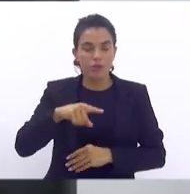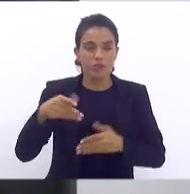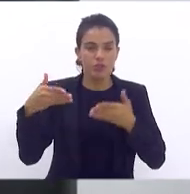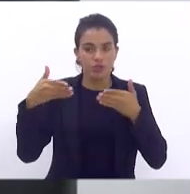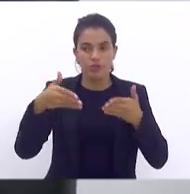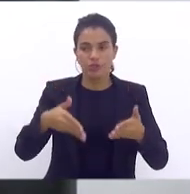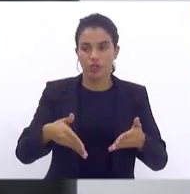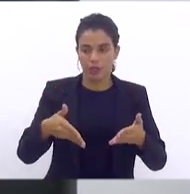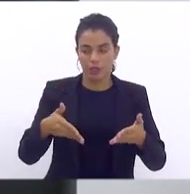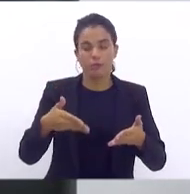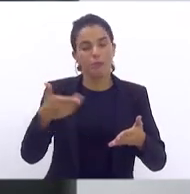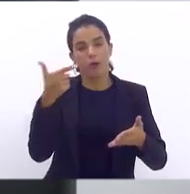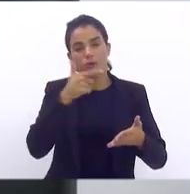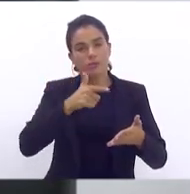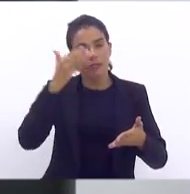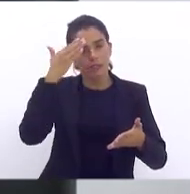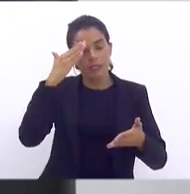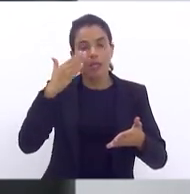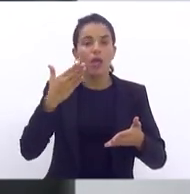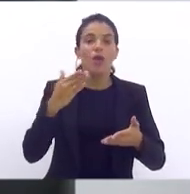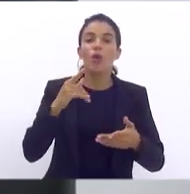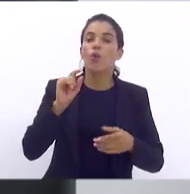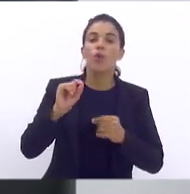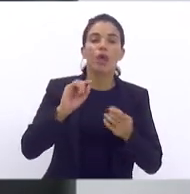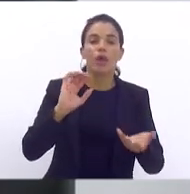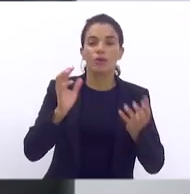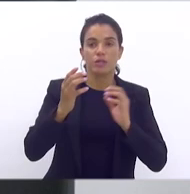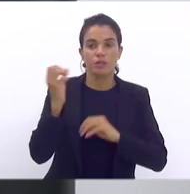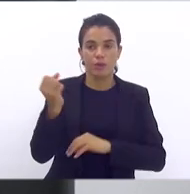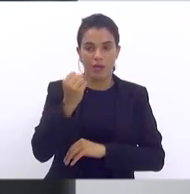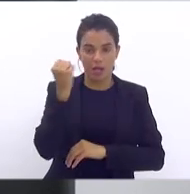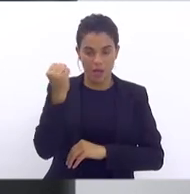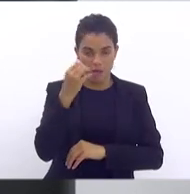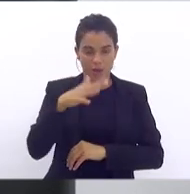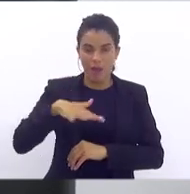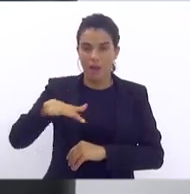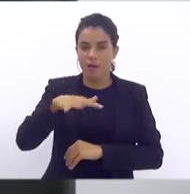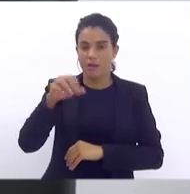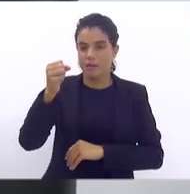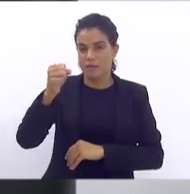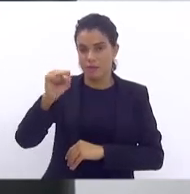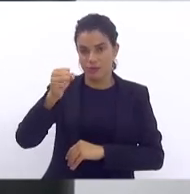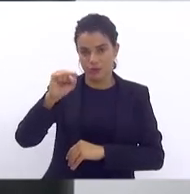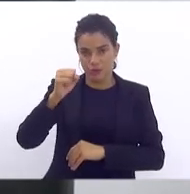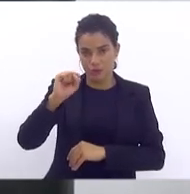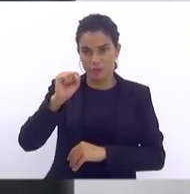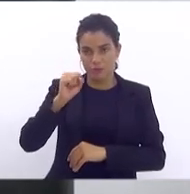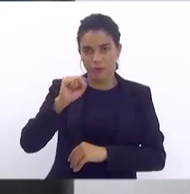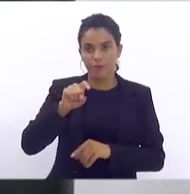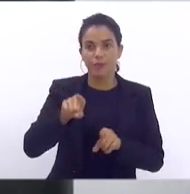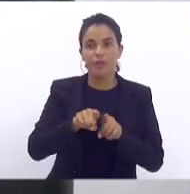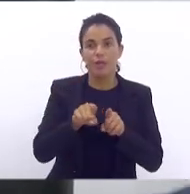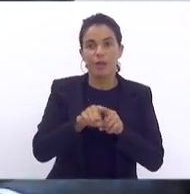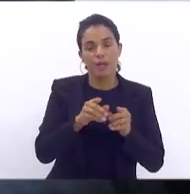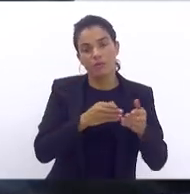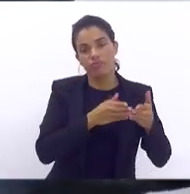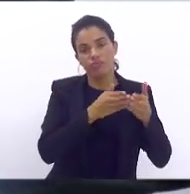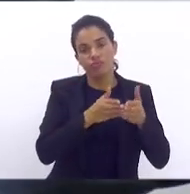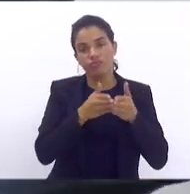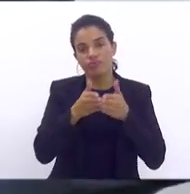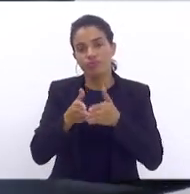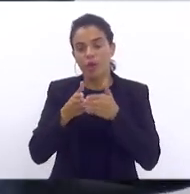para que vocês possam entender o grave problema que ocorreu naquela área de Sepetiba e que depois foi levado o problema para a Baía da Ilha